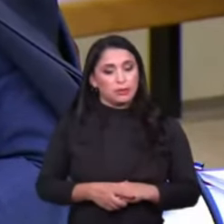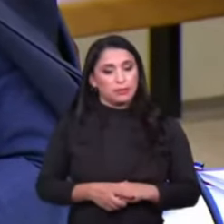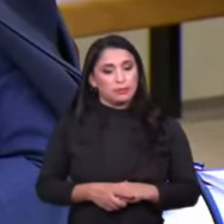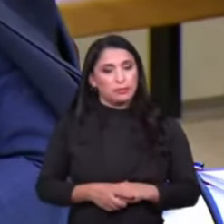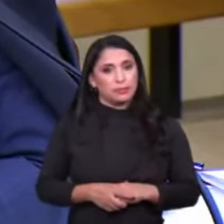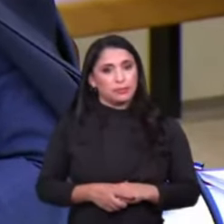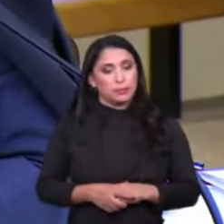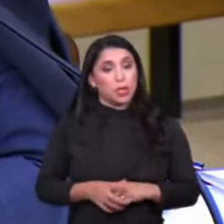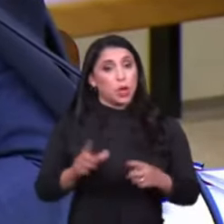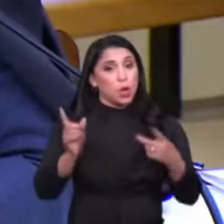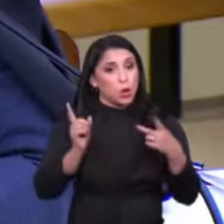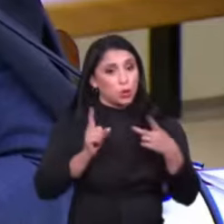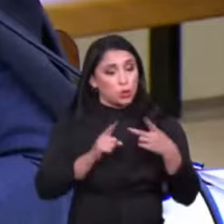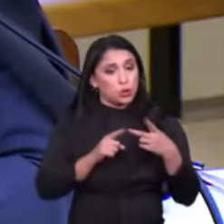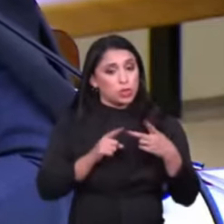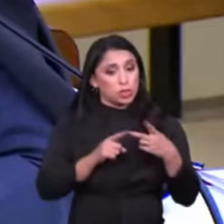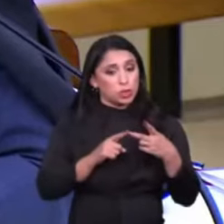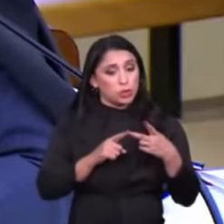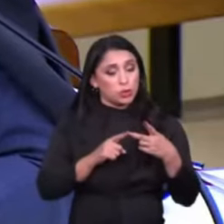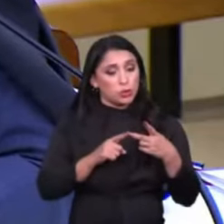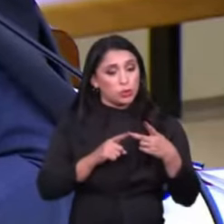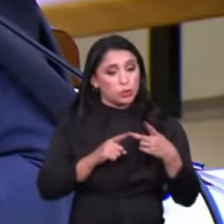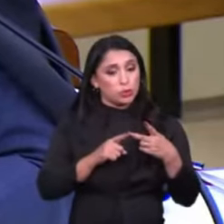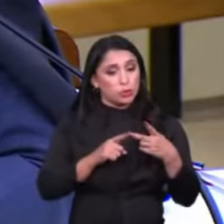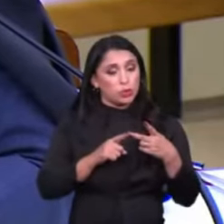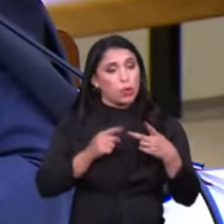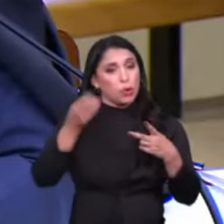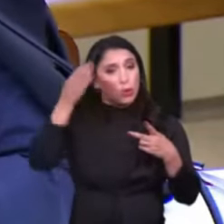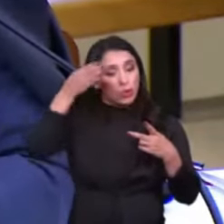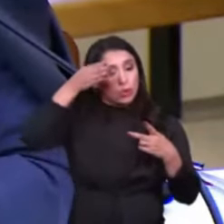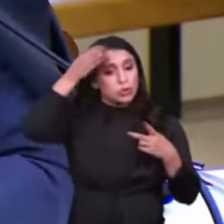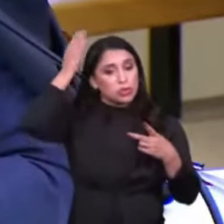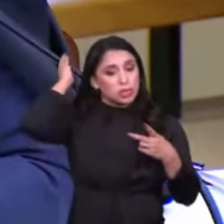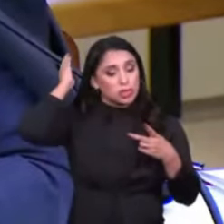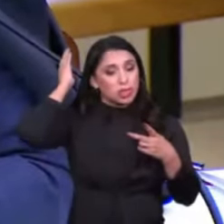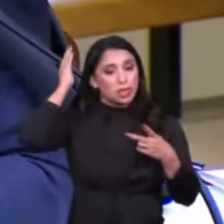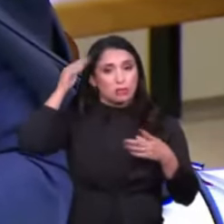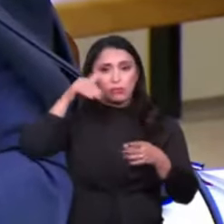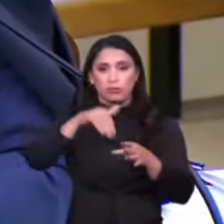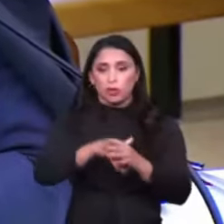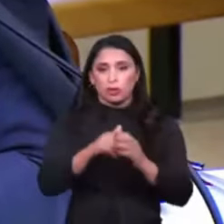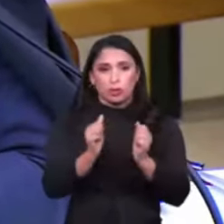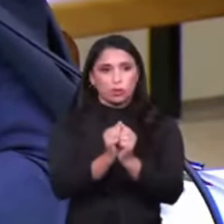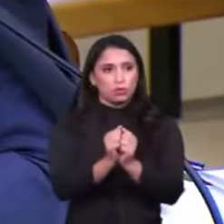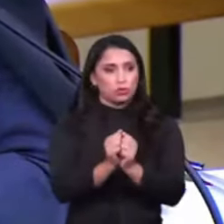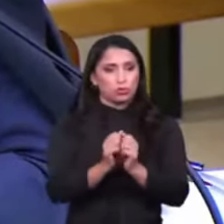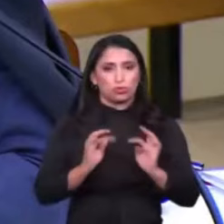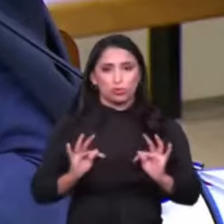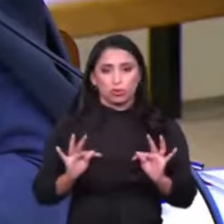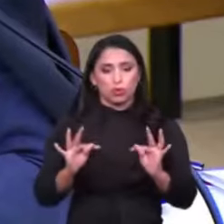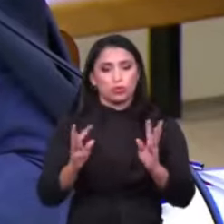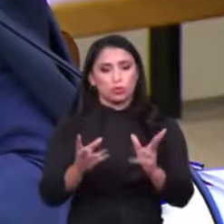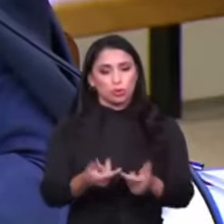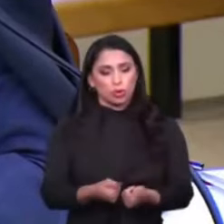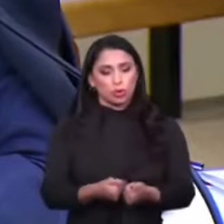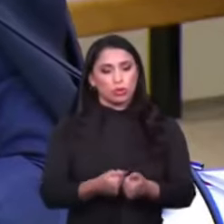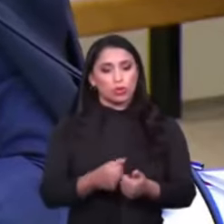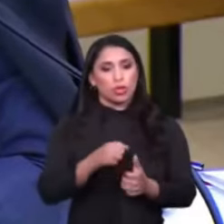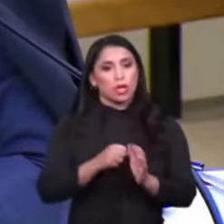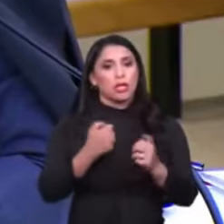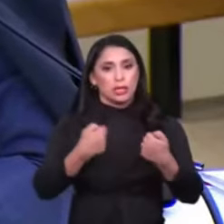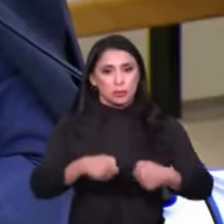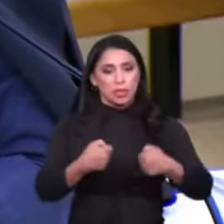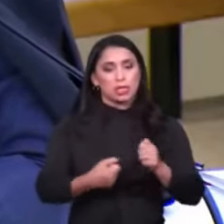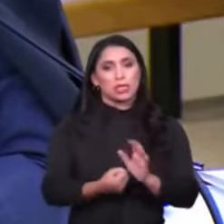Mas o segundo ponto, o eminente ministro Cristiano Zanin acompanha a todos quanto à necessidade de fixação de um